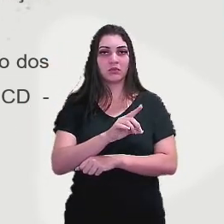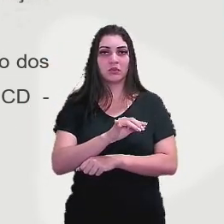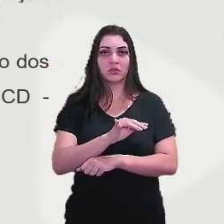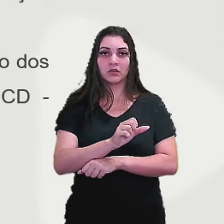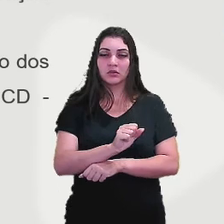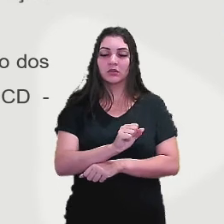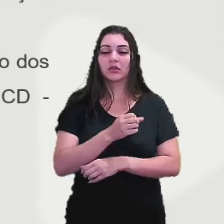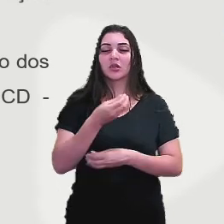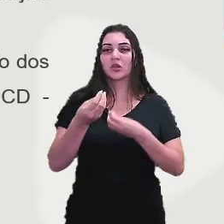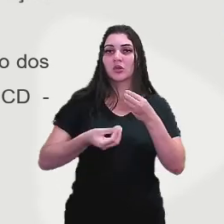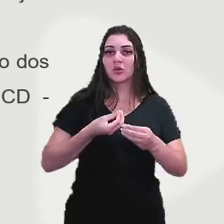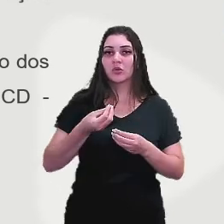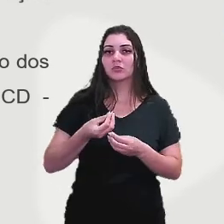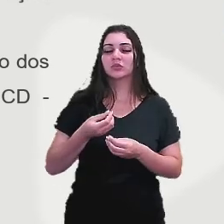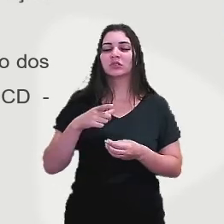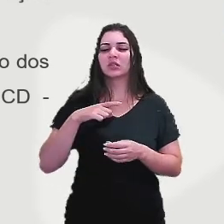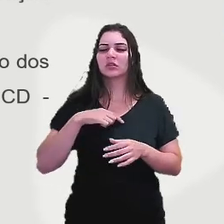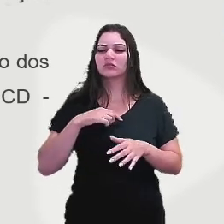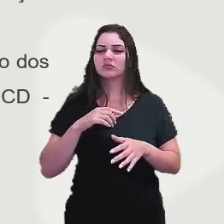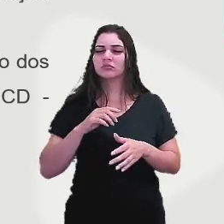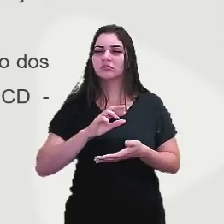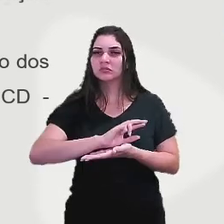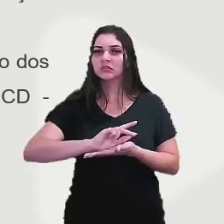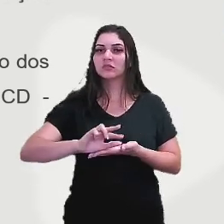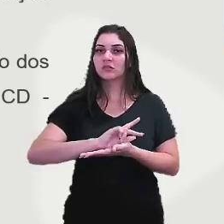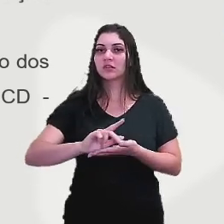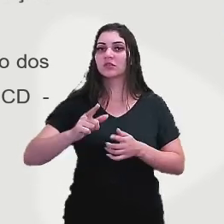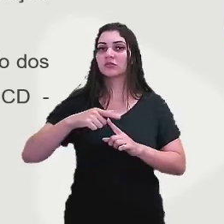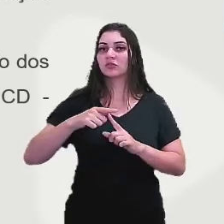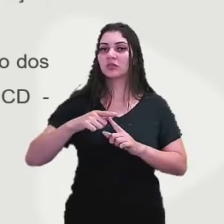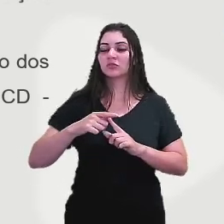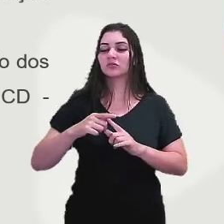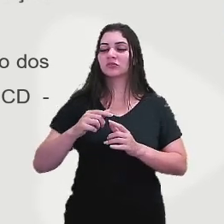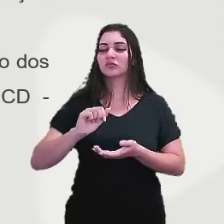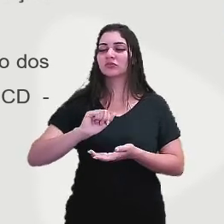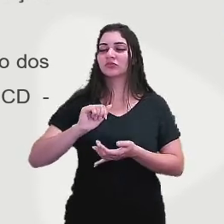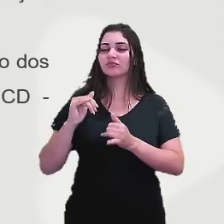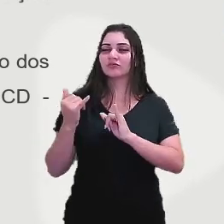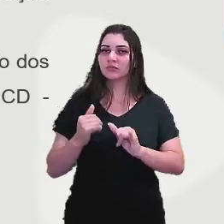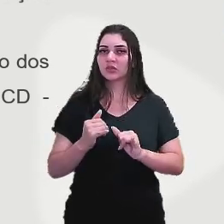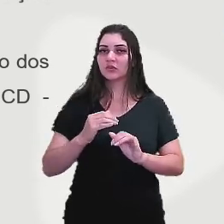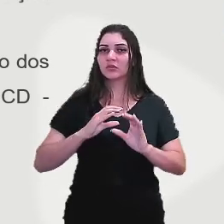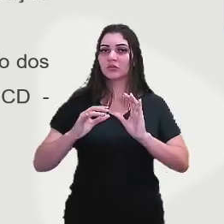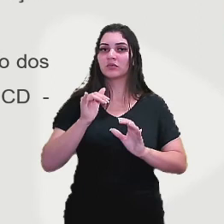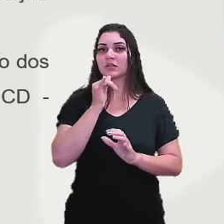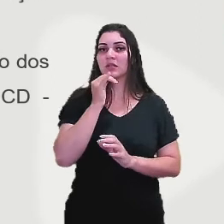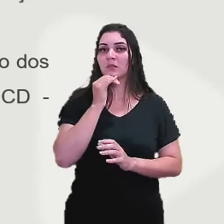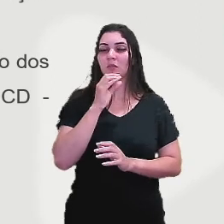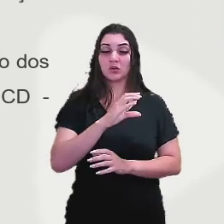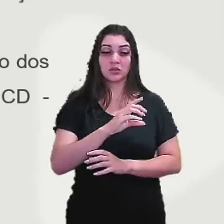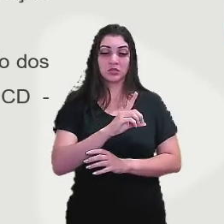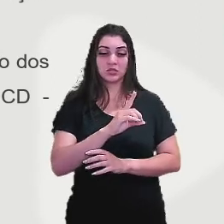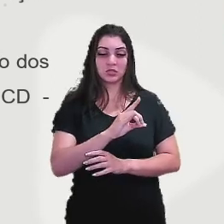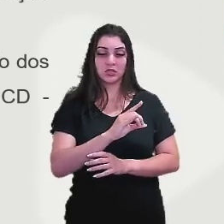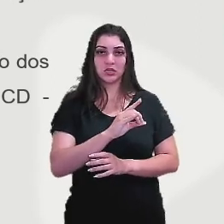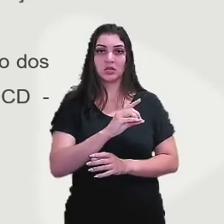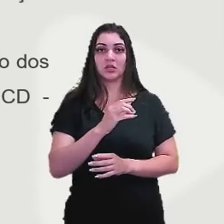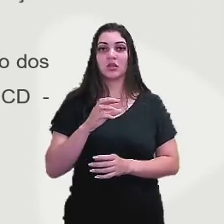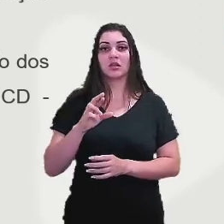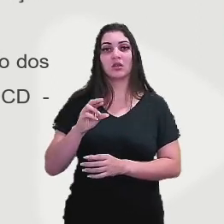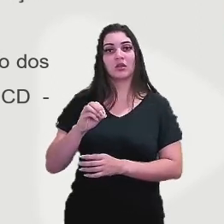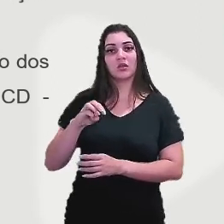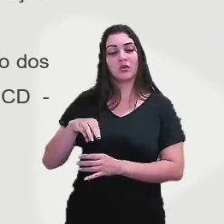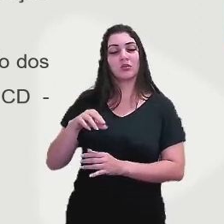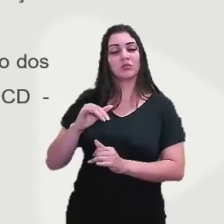por meio dos sistemas eletrônicos de comunicação, por exemplo, CD, ROMs, TV digital e